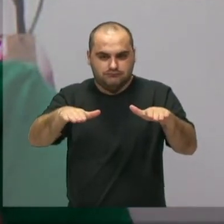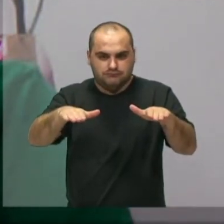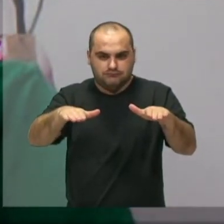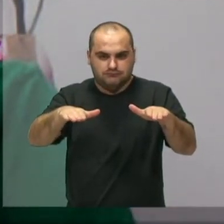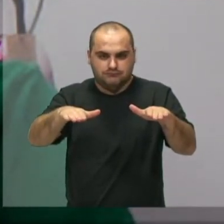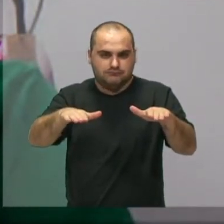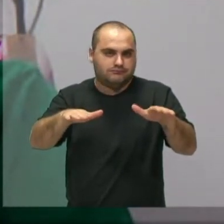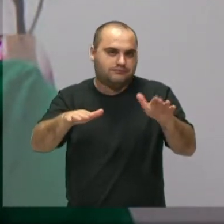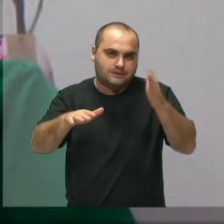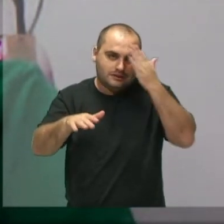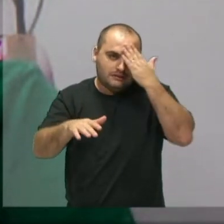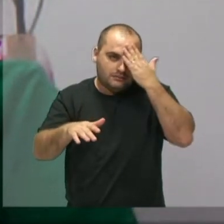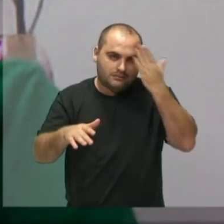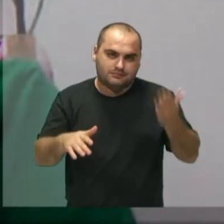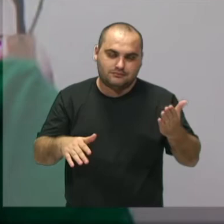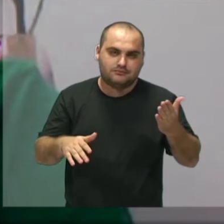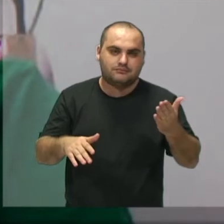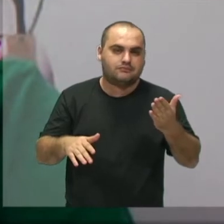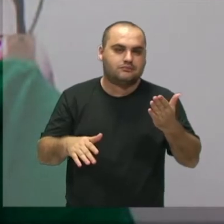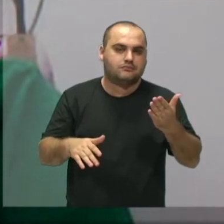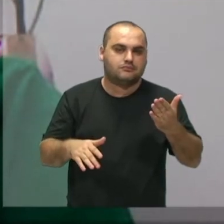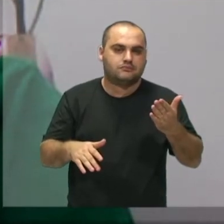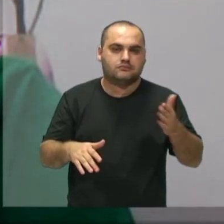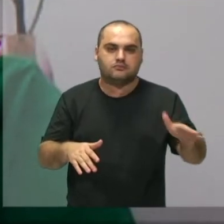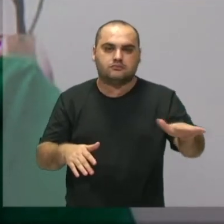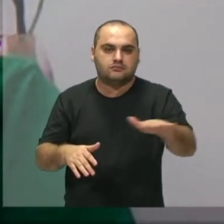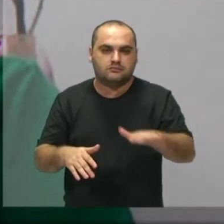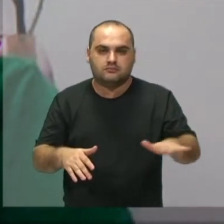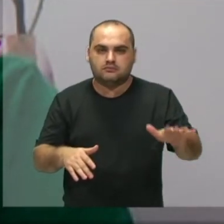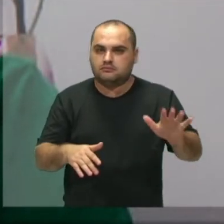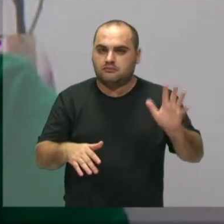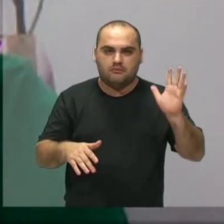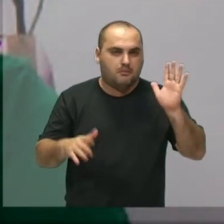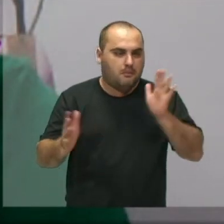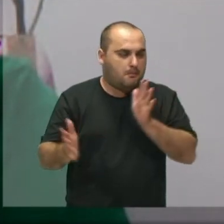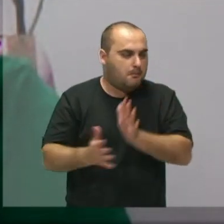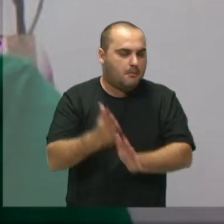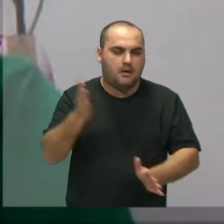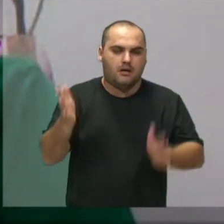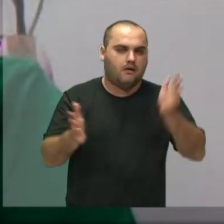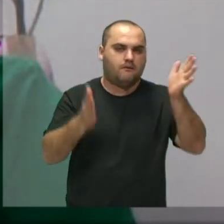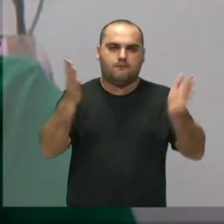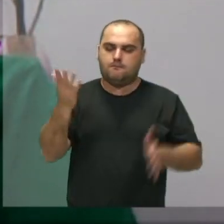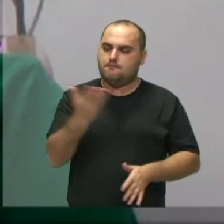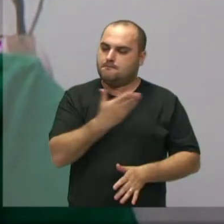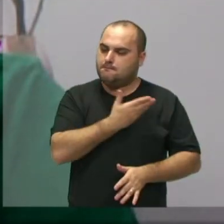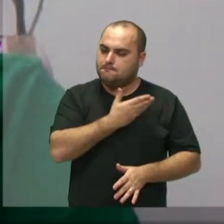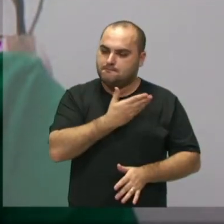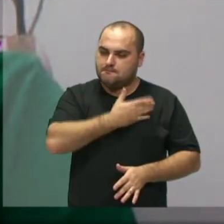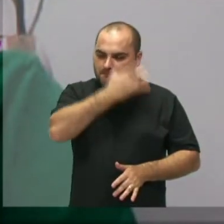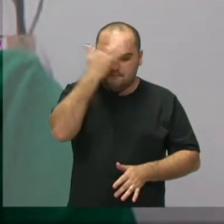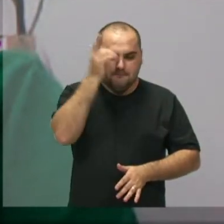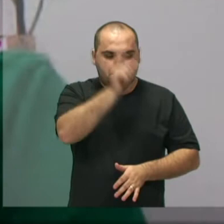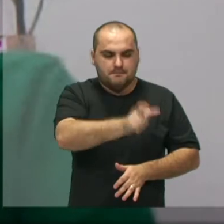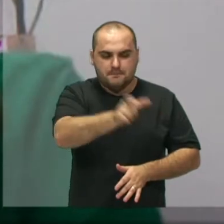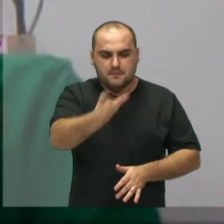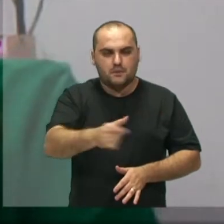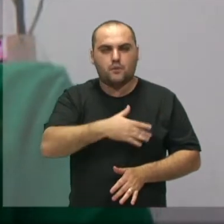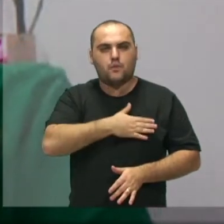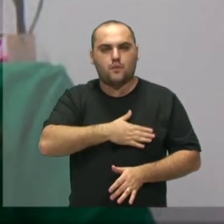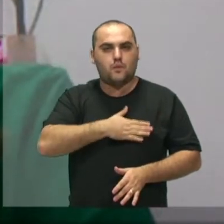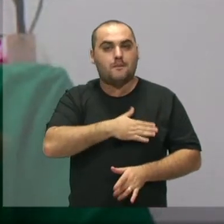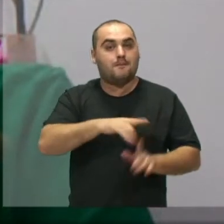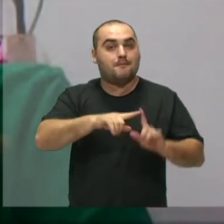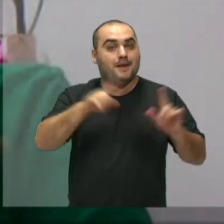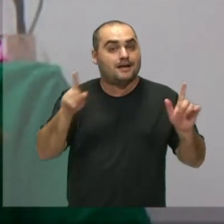Meu Deus, assim, a bancada hoje ali é maravilhosa. São meus amigos, pessoas que eu admiro e gosto muito, mas ficaria